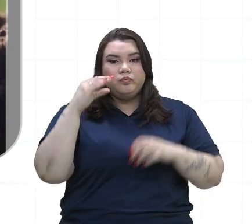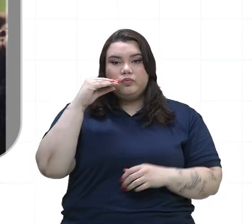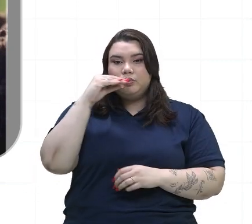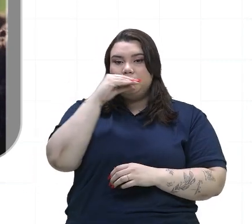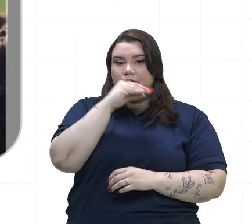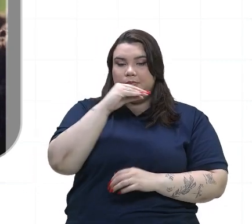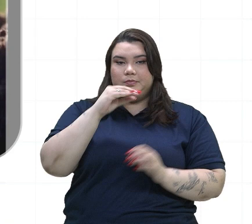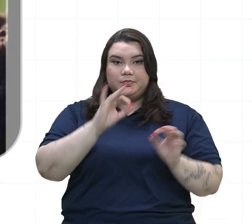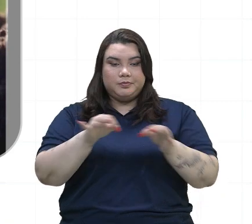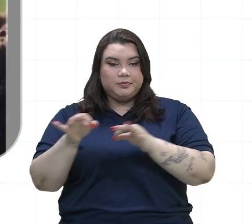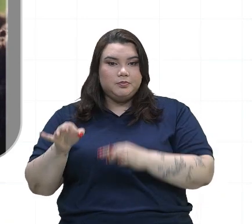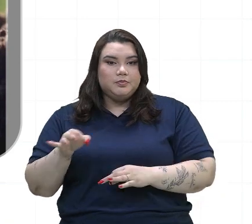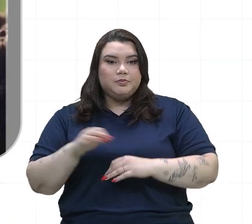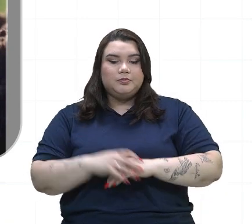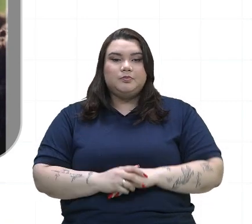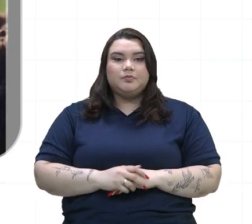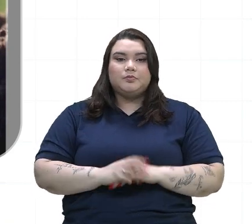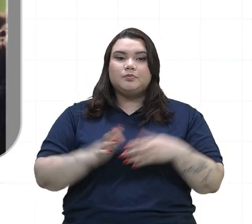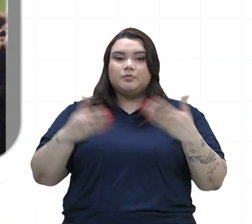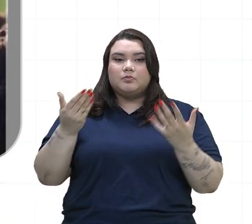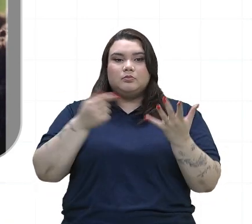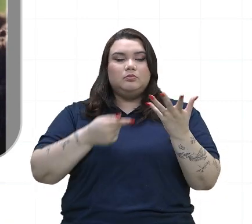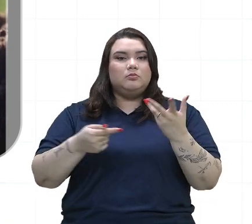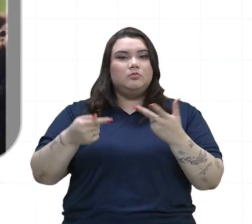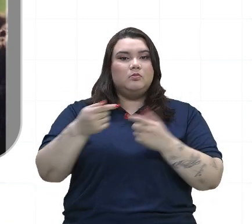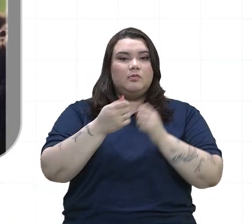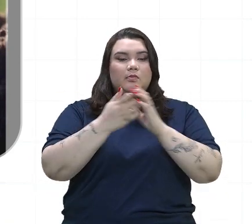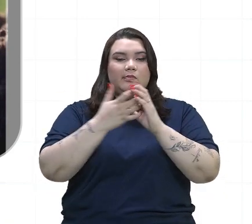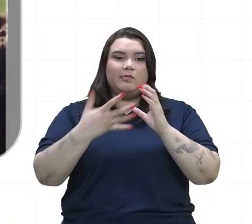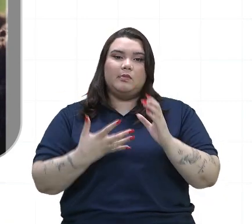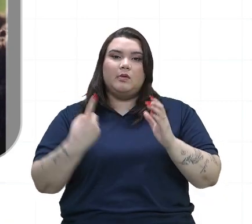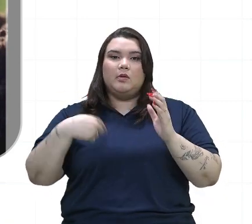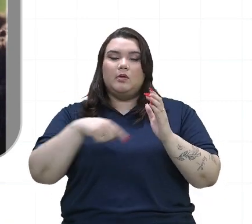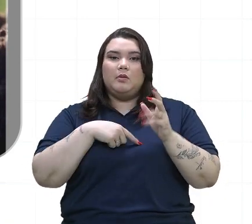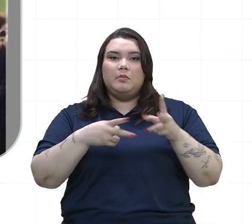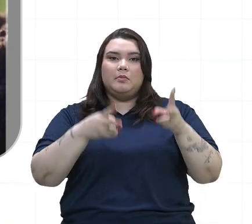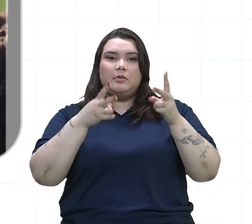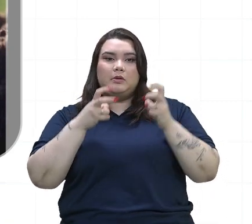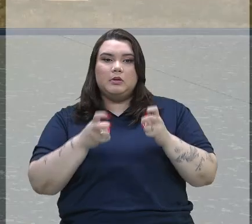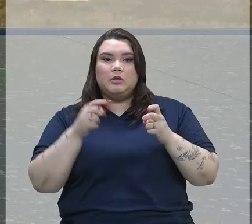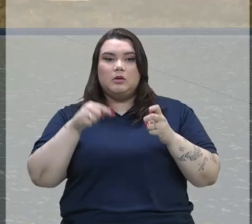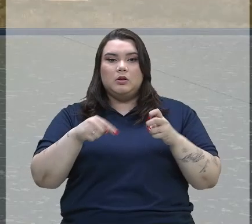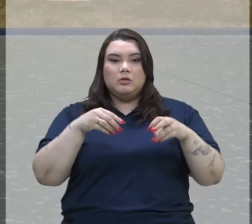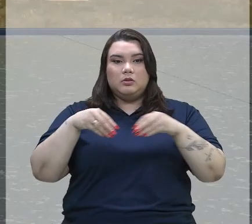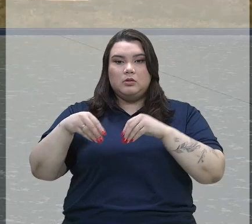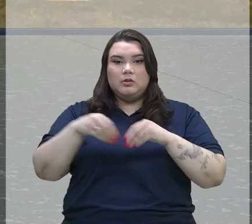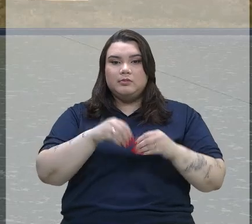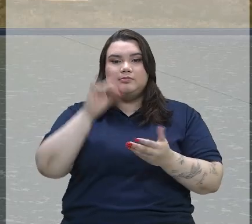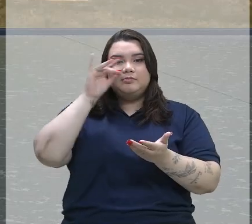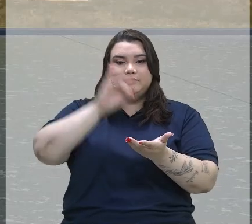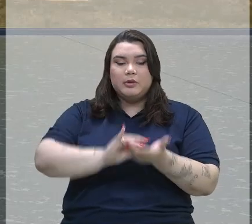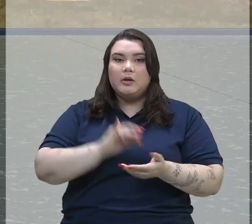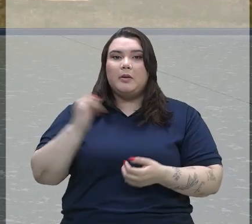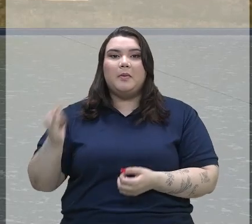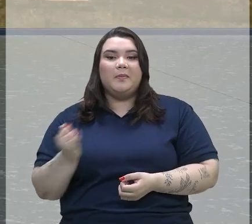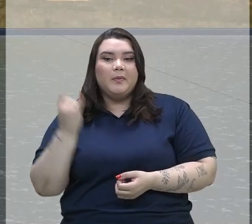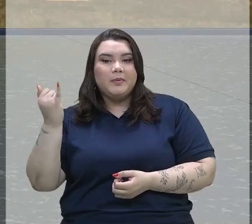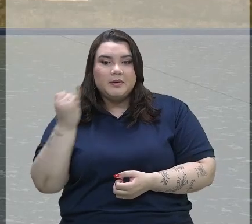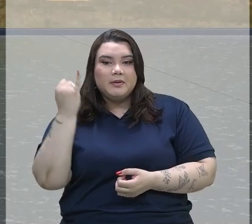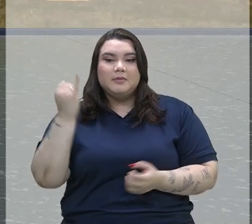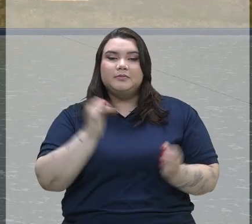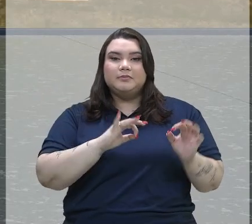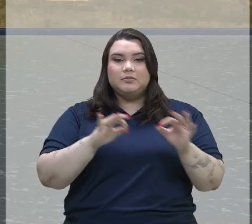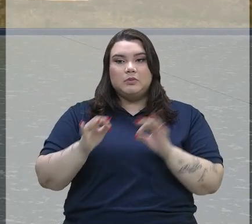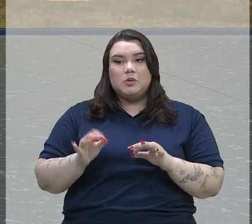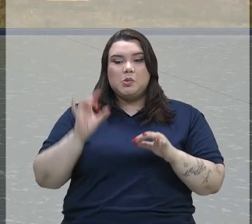global, certo? Então, por todos esses pontos, a gente verifica que o solo ele é, de fato, de suma importância, certo? Não só